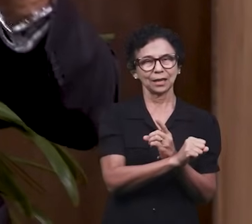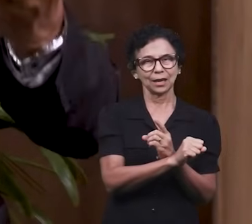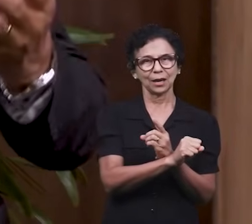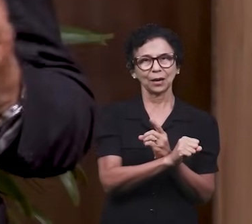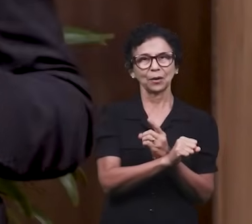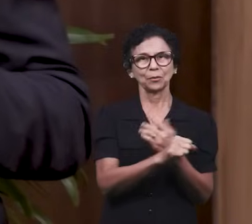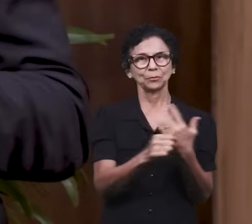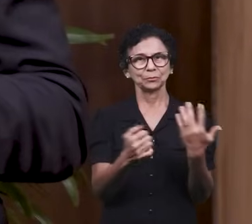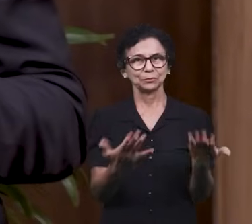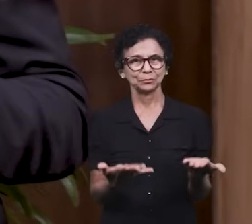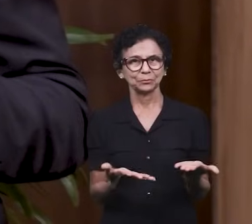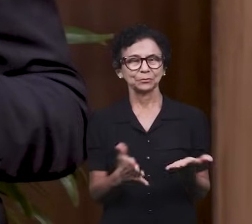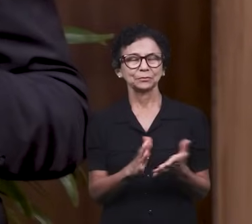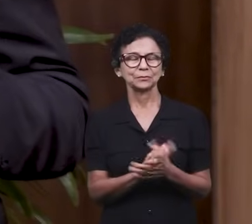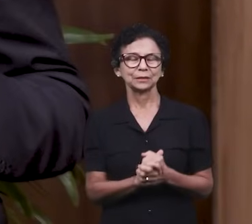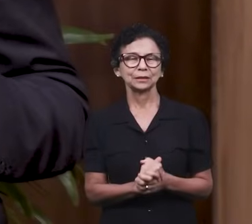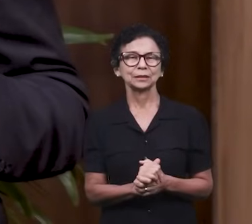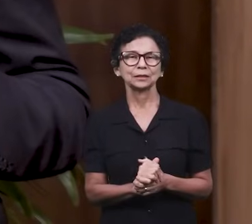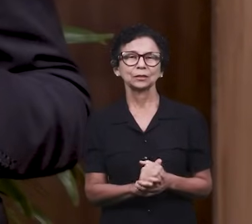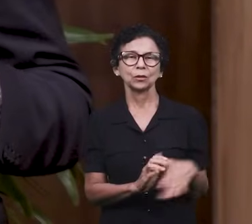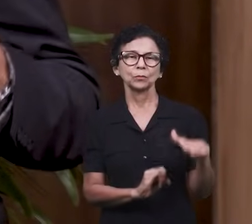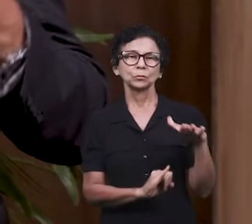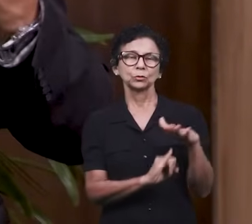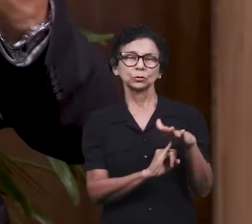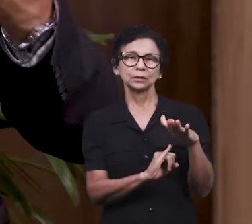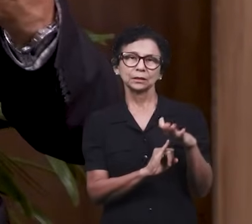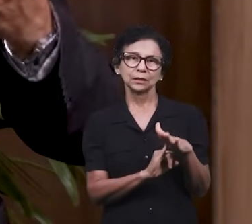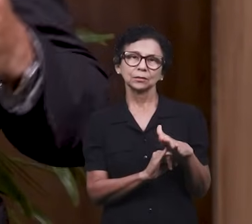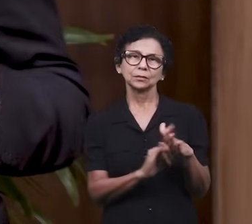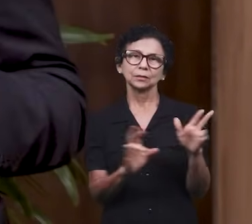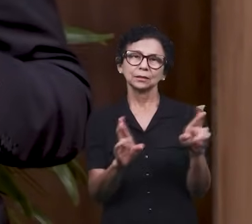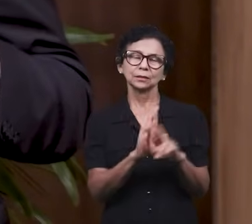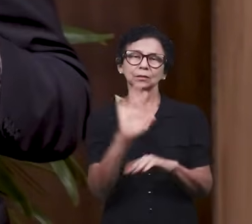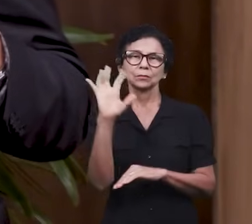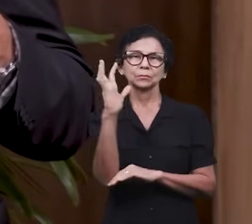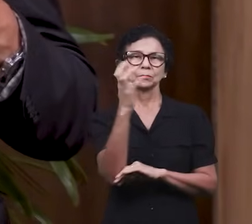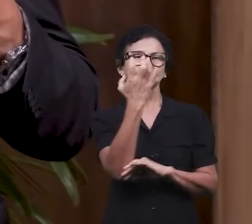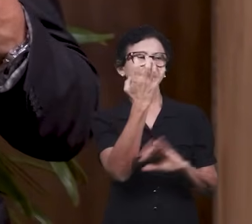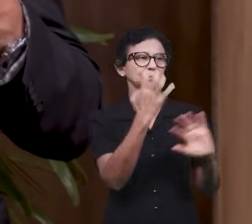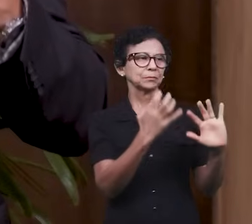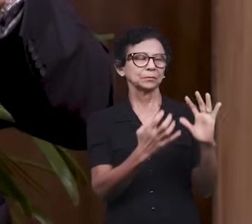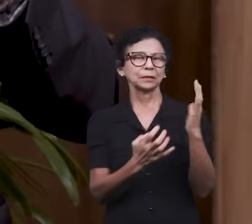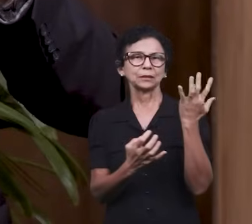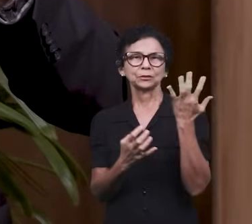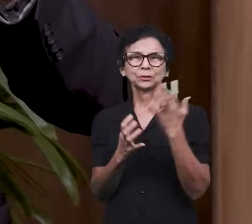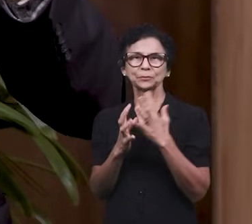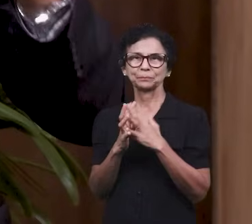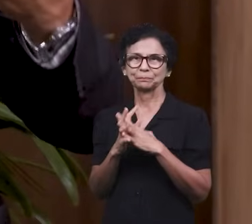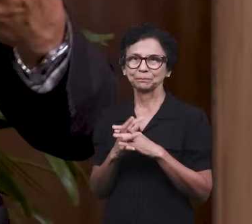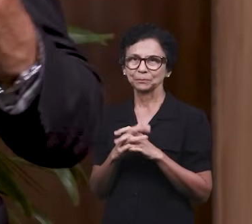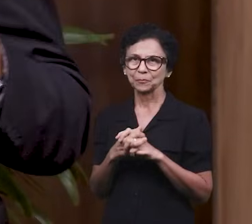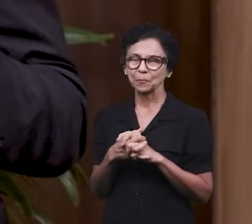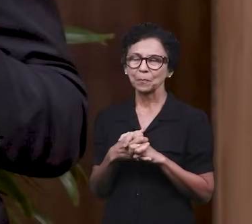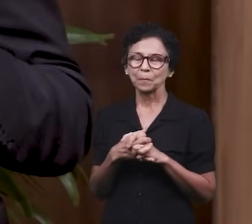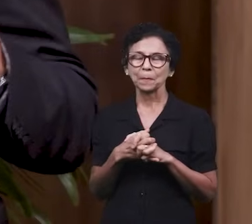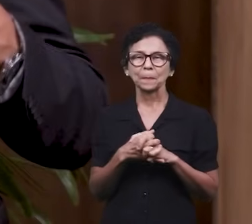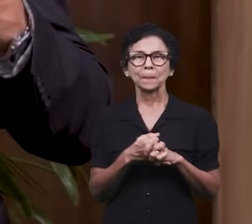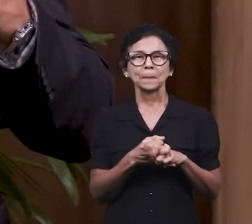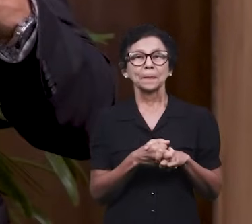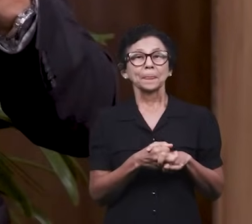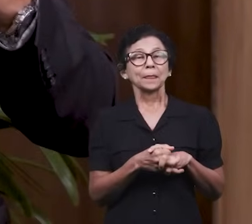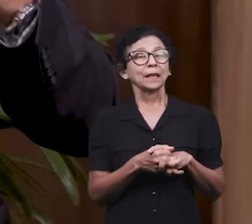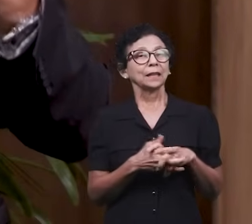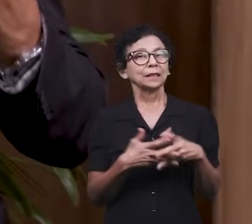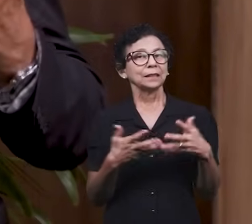ambiente enquanto instituição que somos. Neste programa, para participar do mesmo,